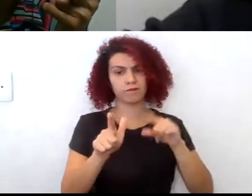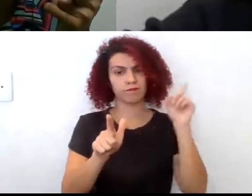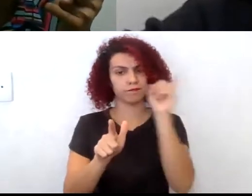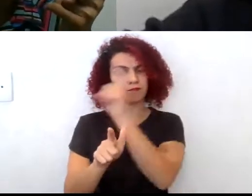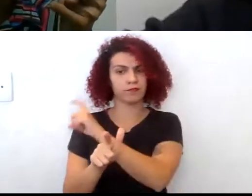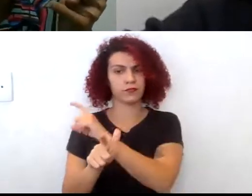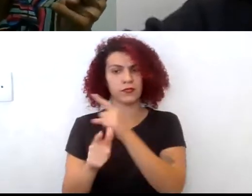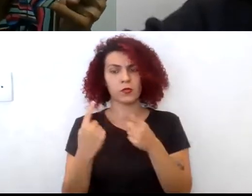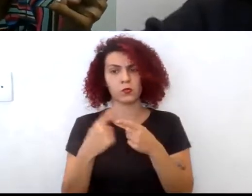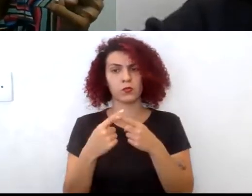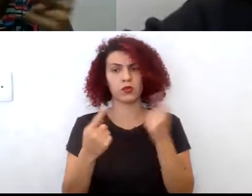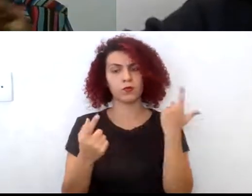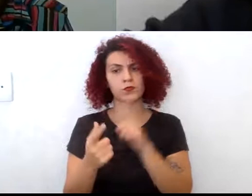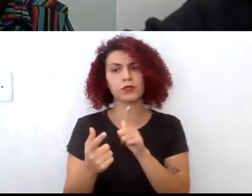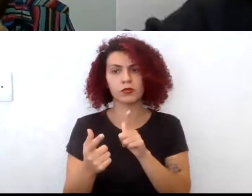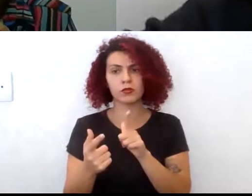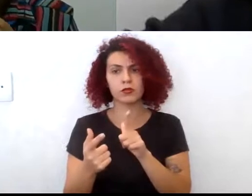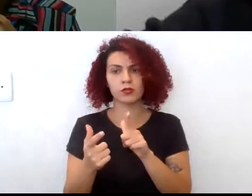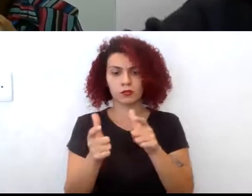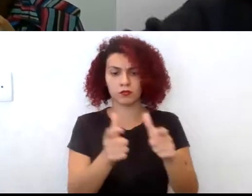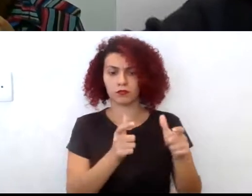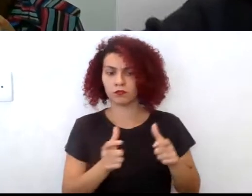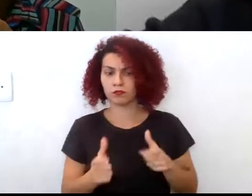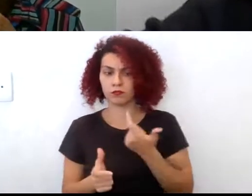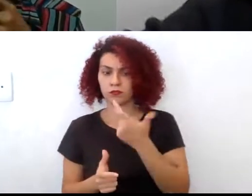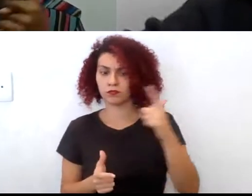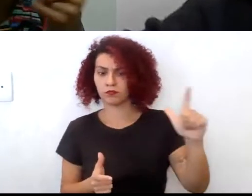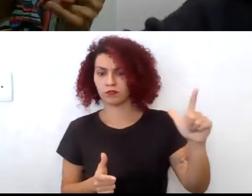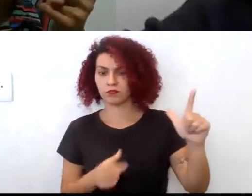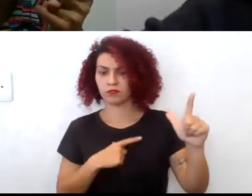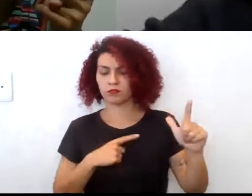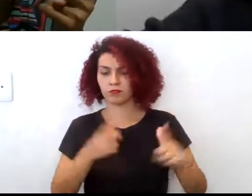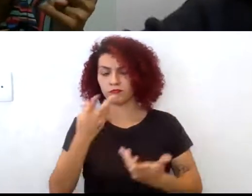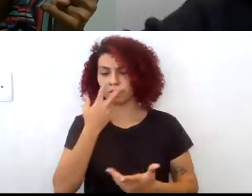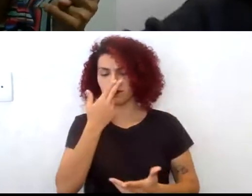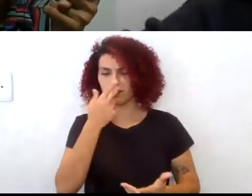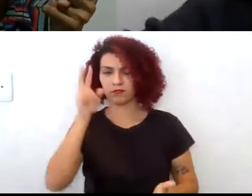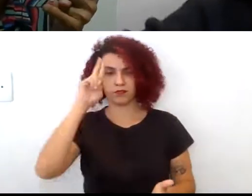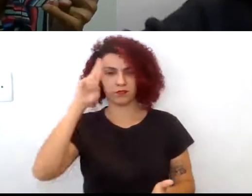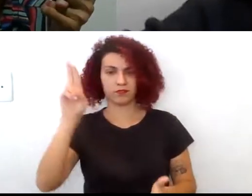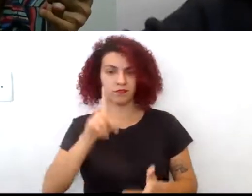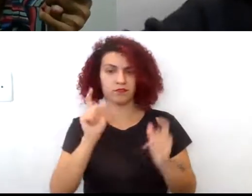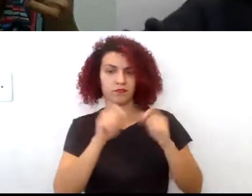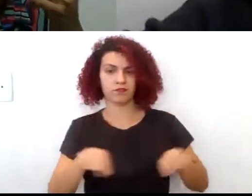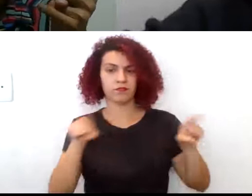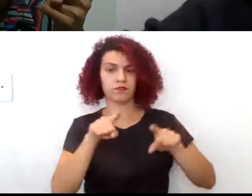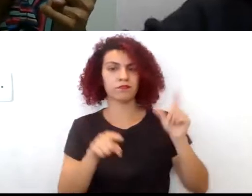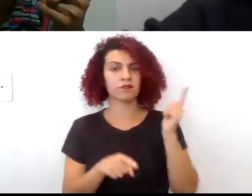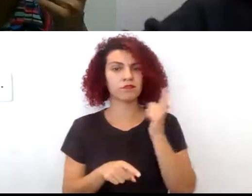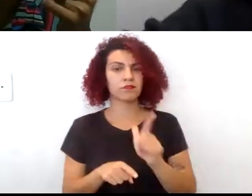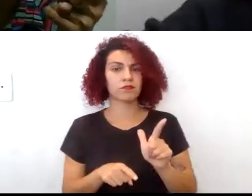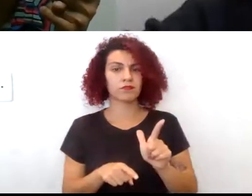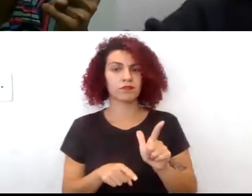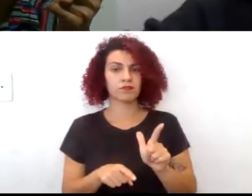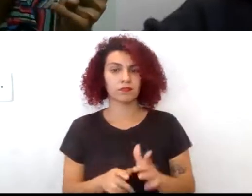território alheio que tem um domínio inconquistável que é o domínio dos